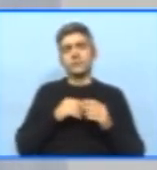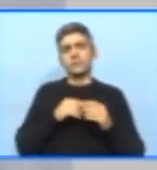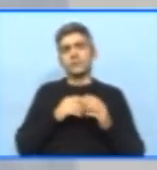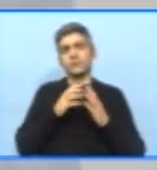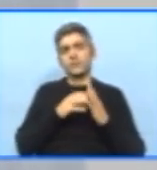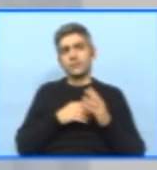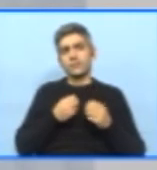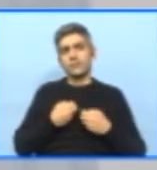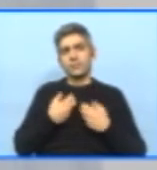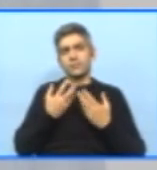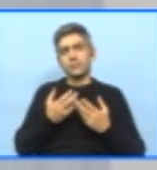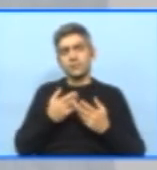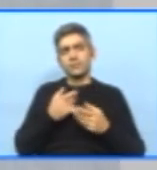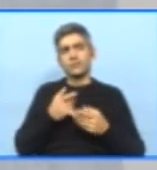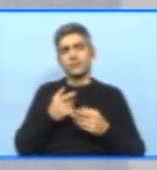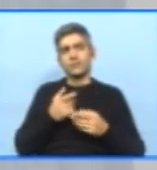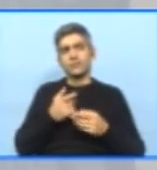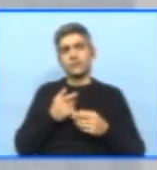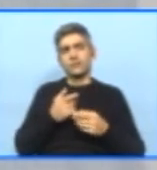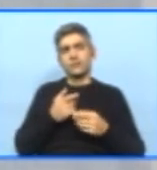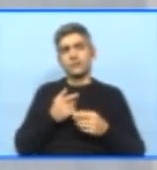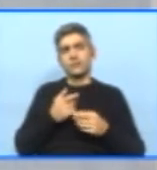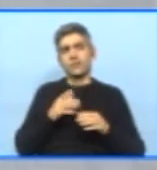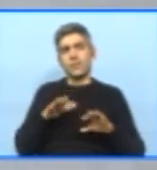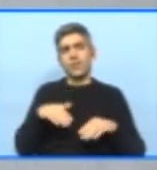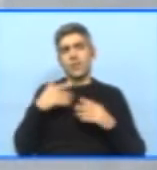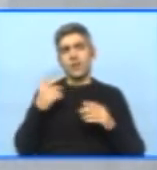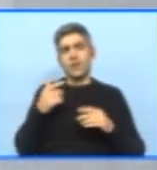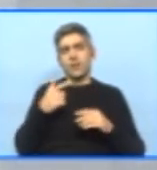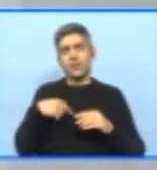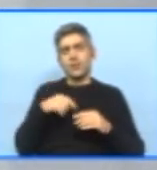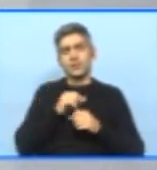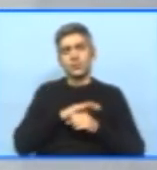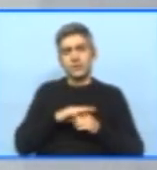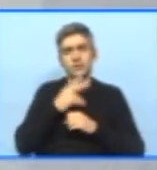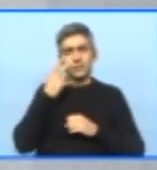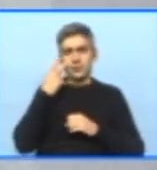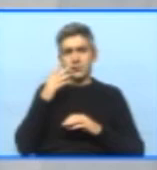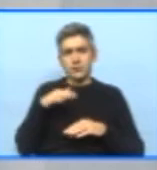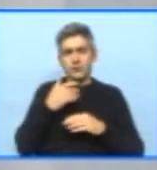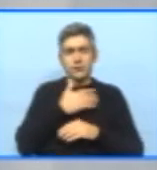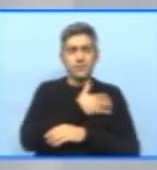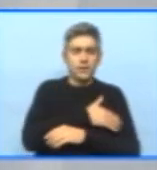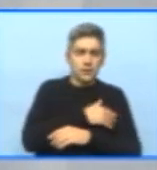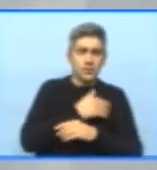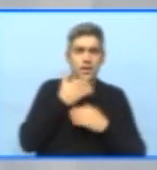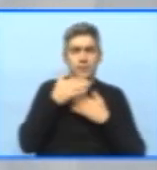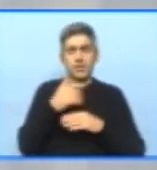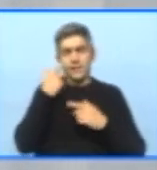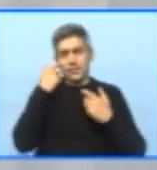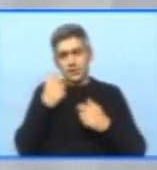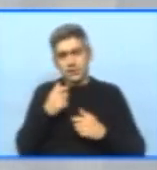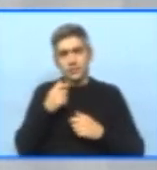texto do Evangelho sugere, em qualquer uma das nossas circunstâncias, mesmo com fragilidades, com limitações